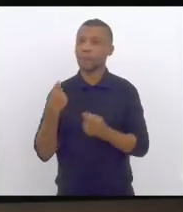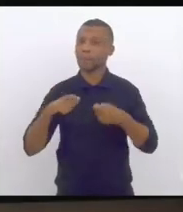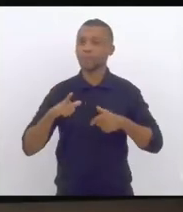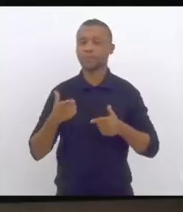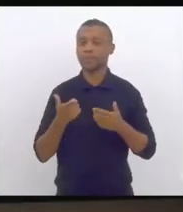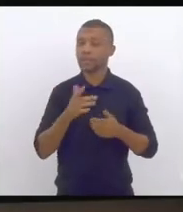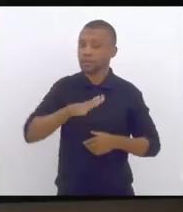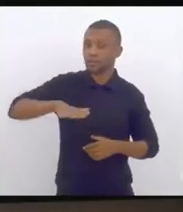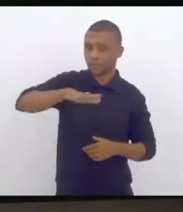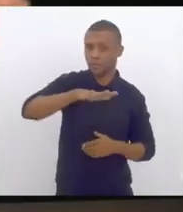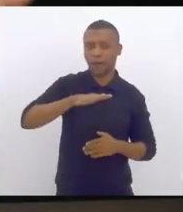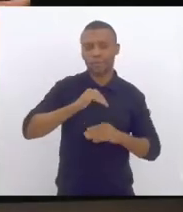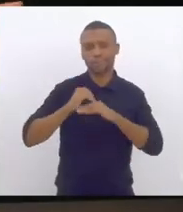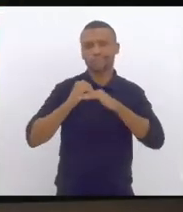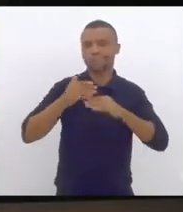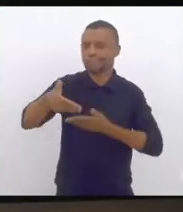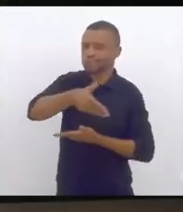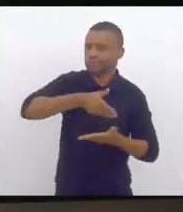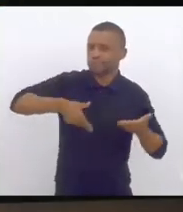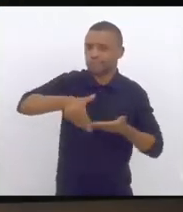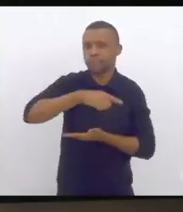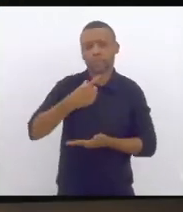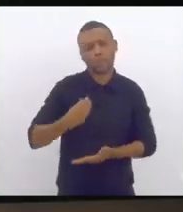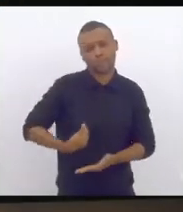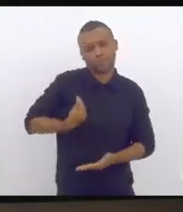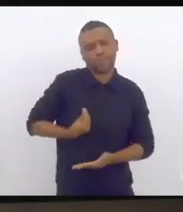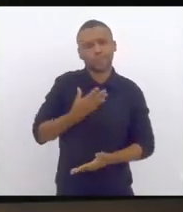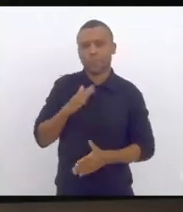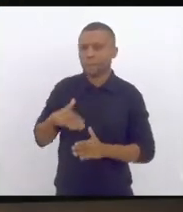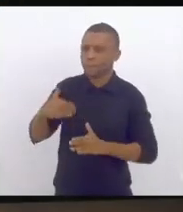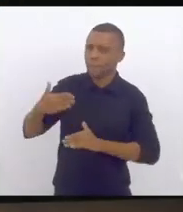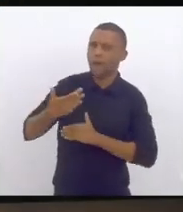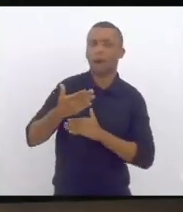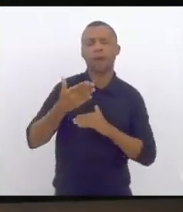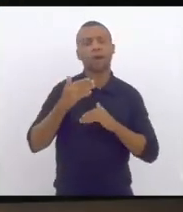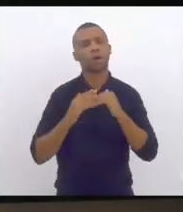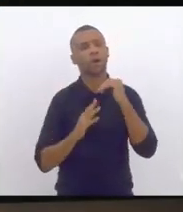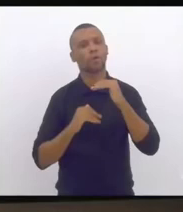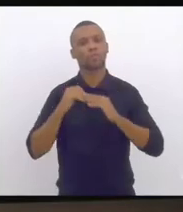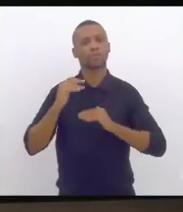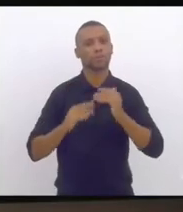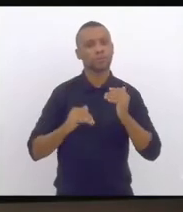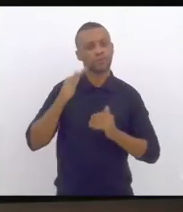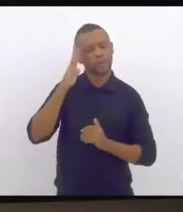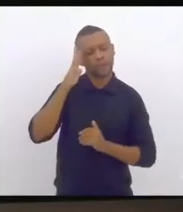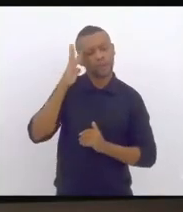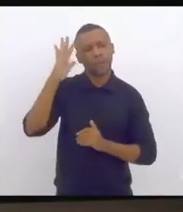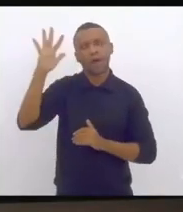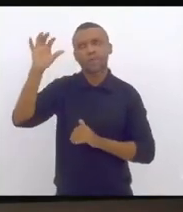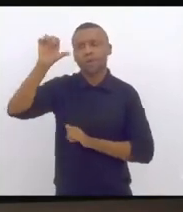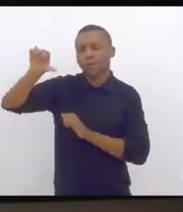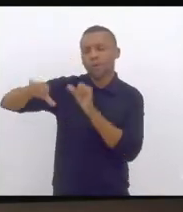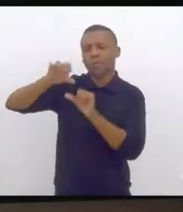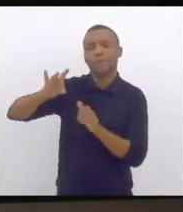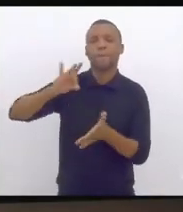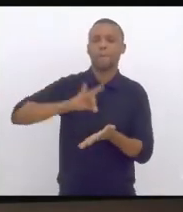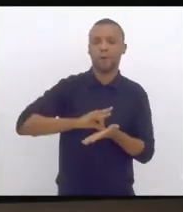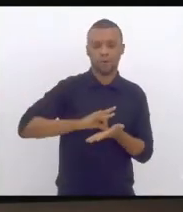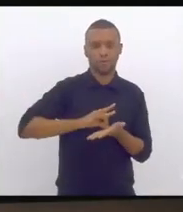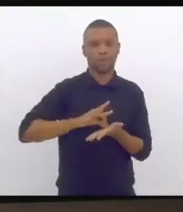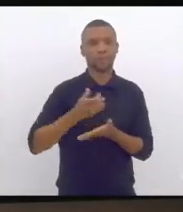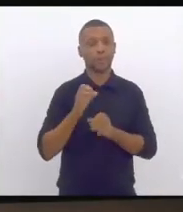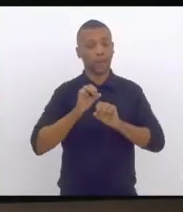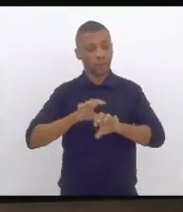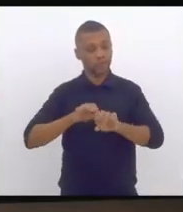que a gente continue vivendo e construindo e realizando os nossos sonhos. E a educação climática, ela